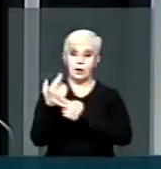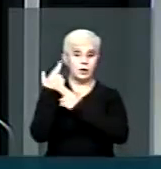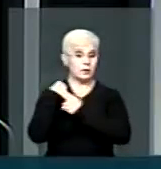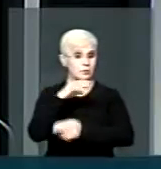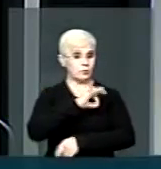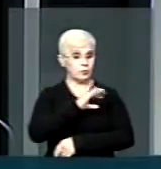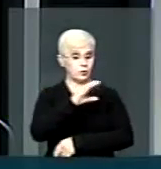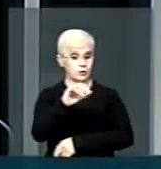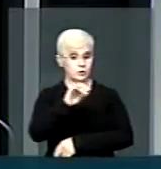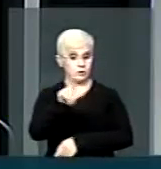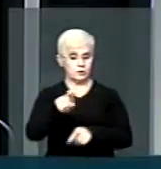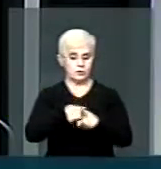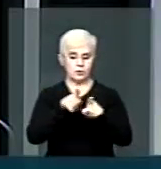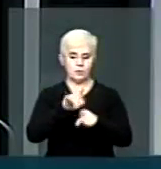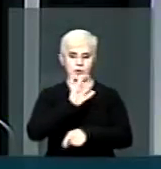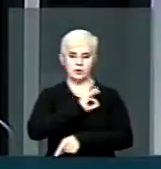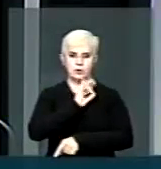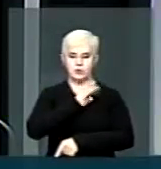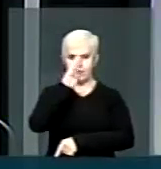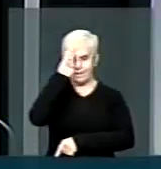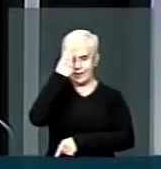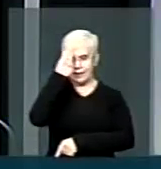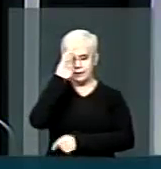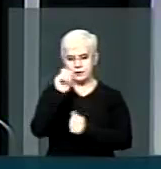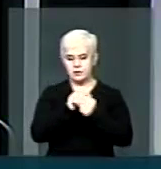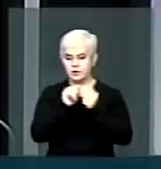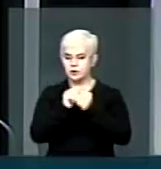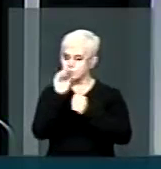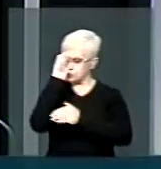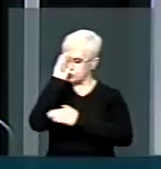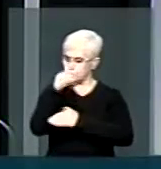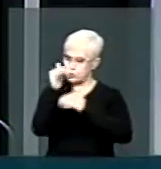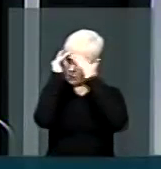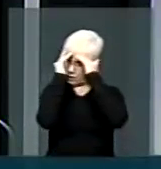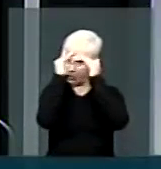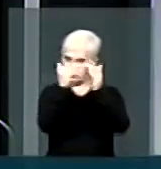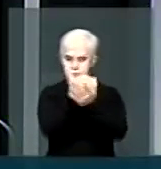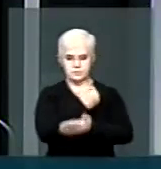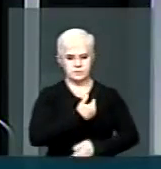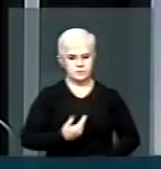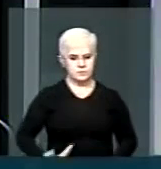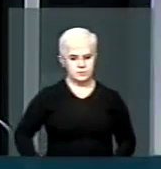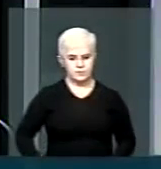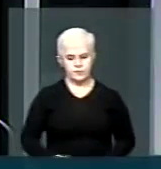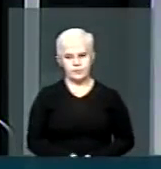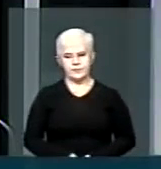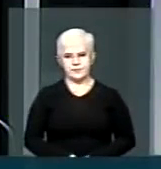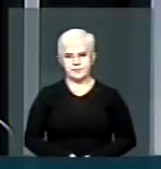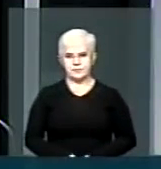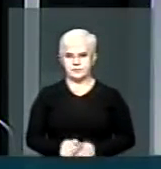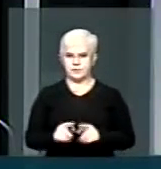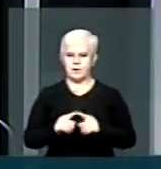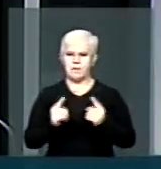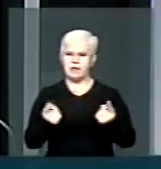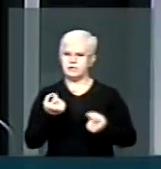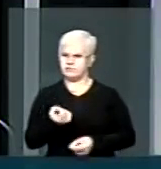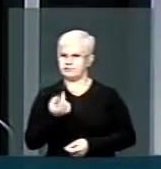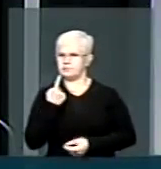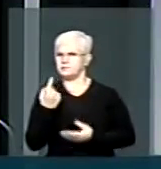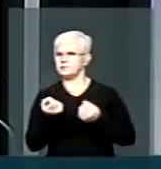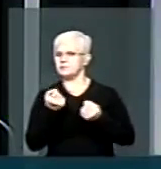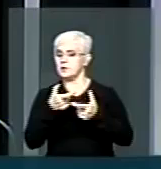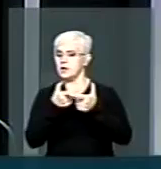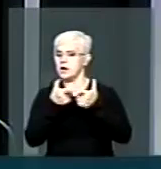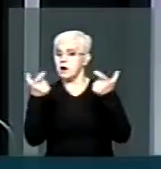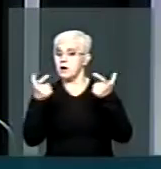polícias civis e militares, diretamente subordinada aos governadores. Mas será que o avanço da